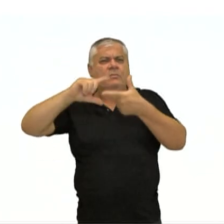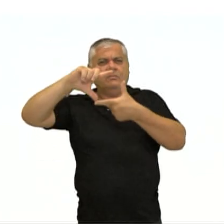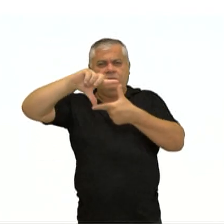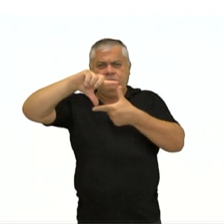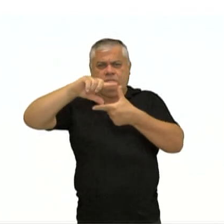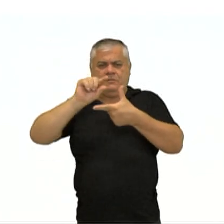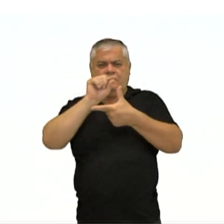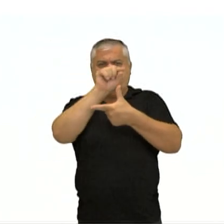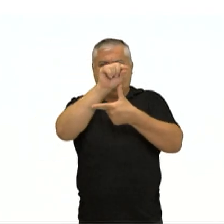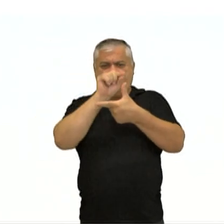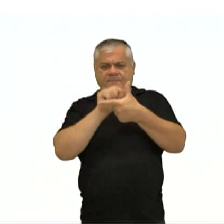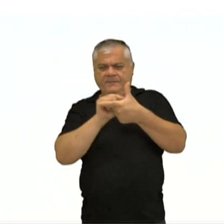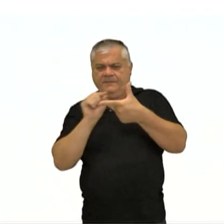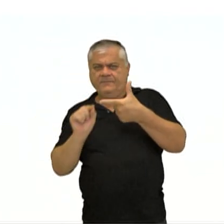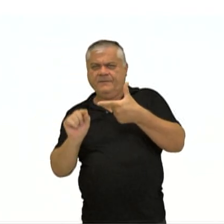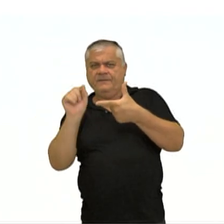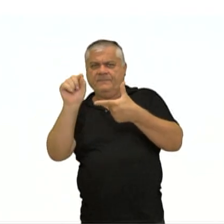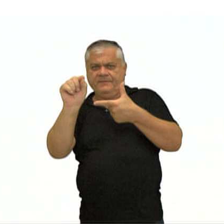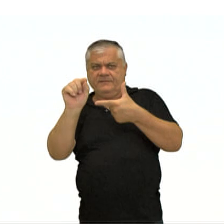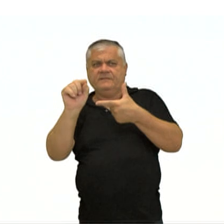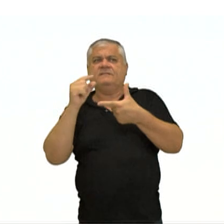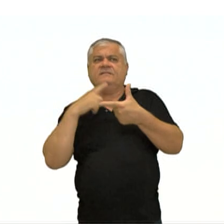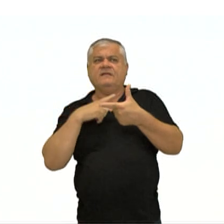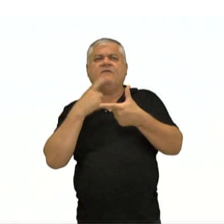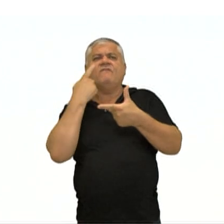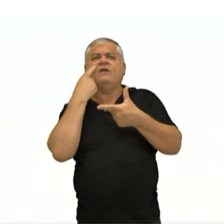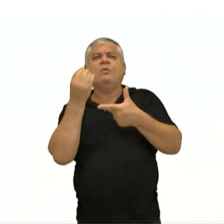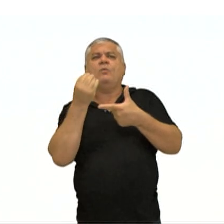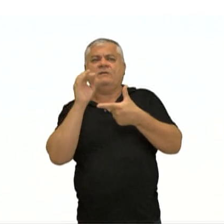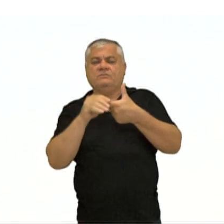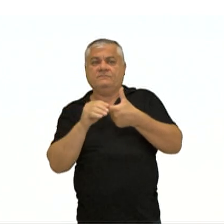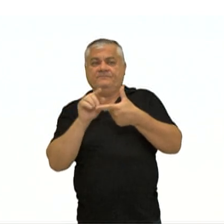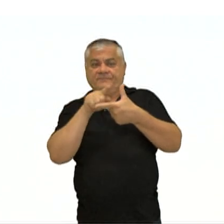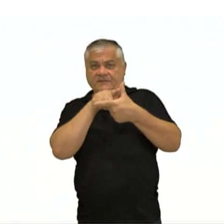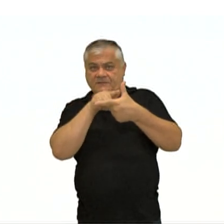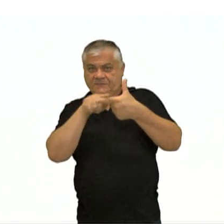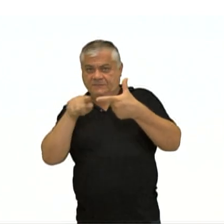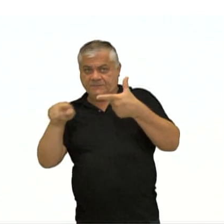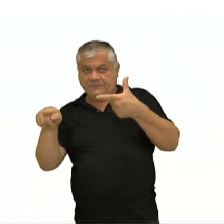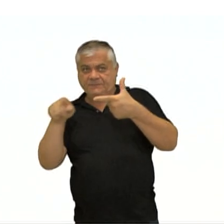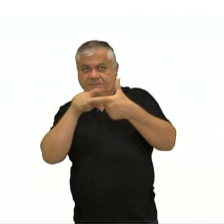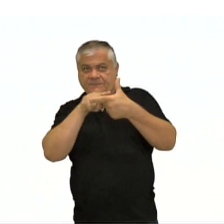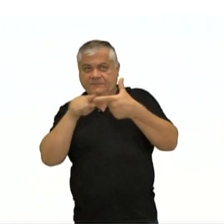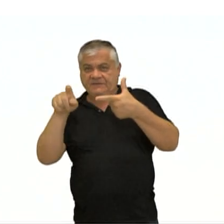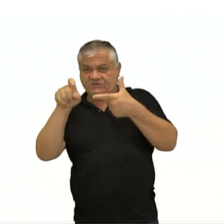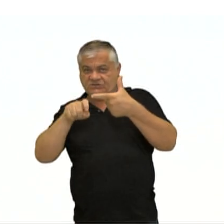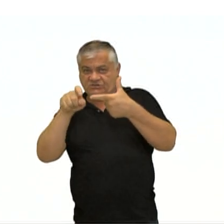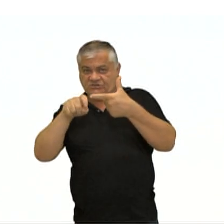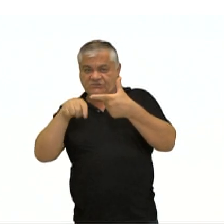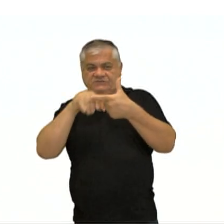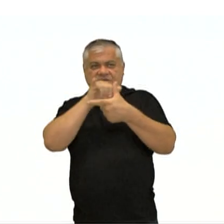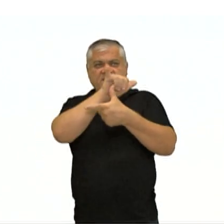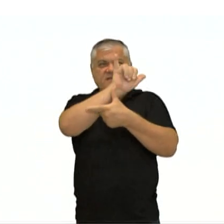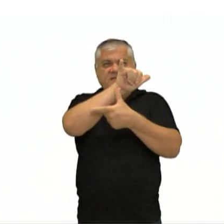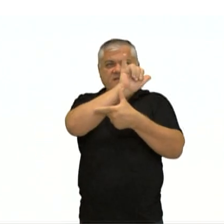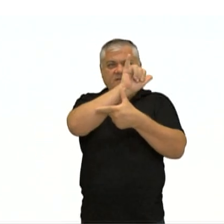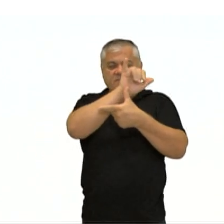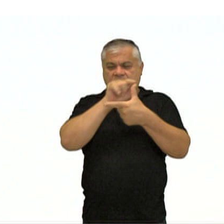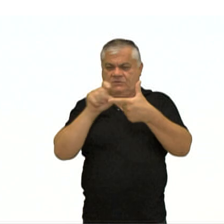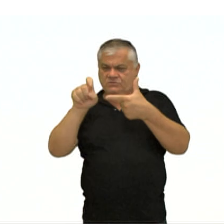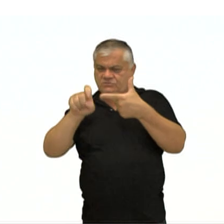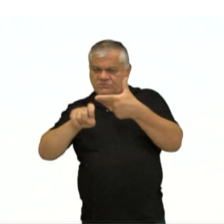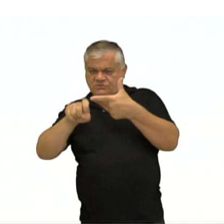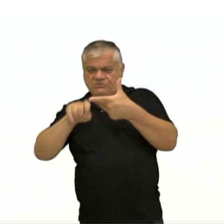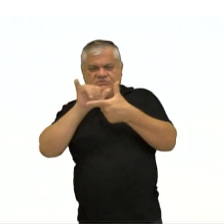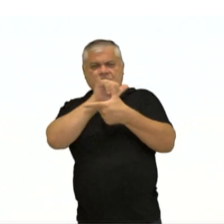torno do eixo das abscissas e determine. Então aqui o eixo das abscissas está aqui, ele vai girar nesse sentido.